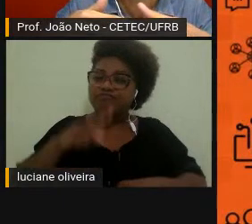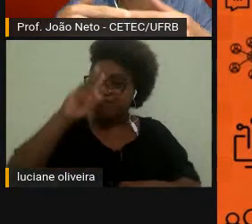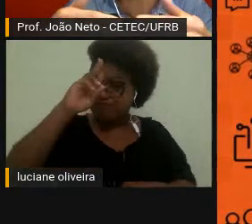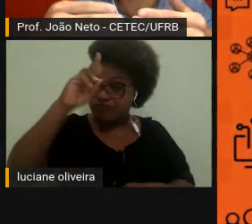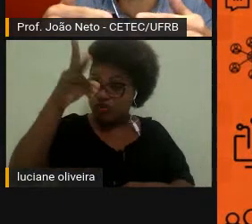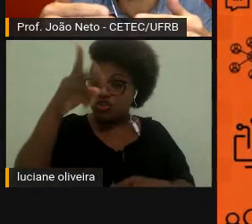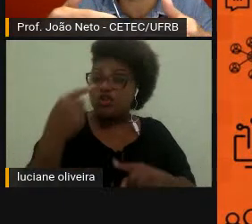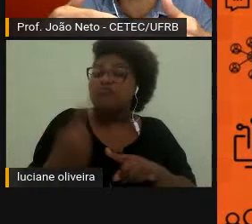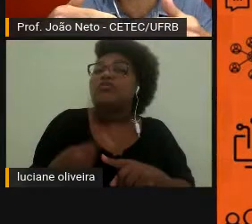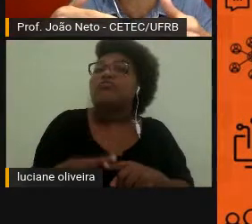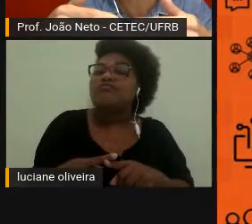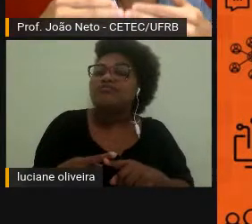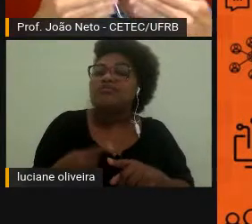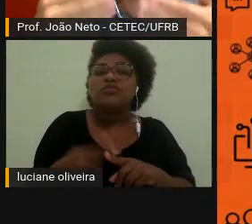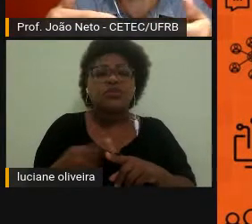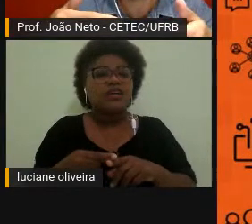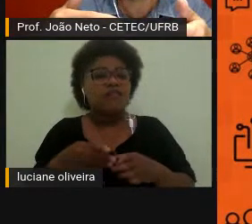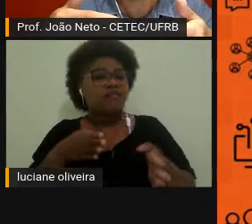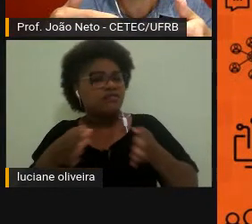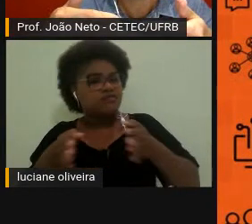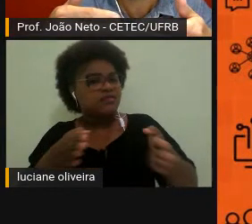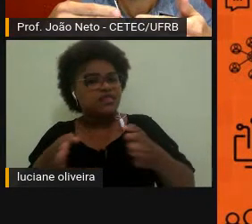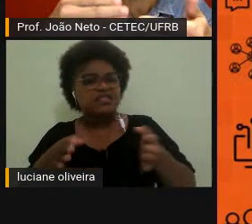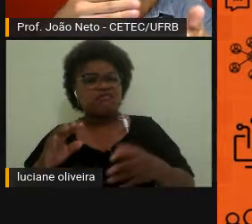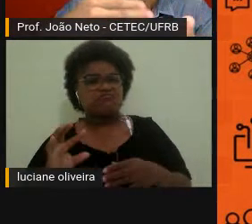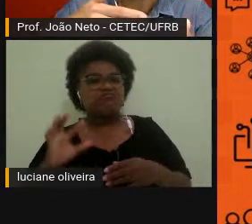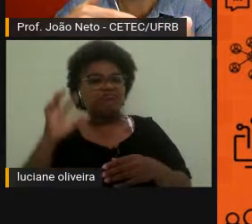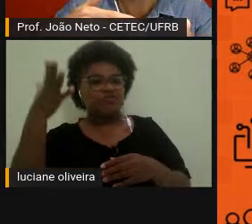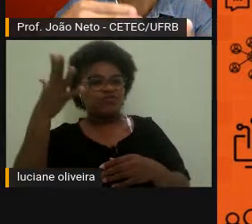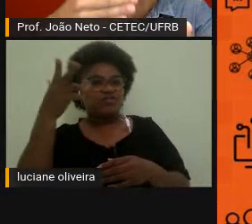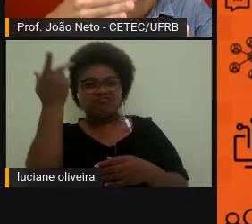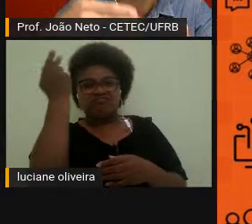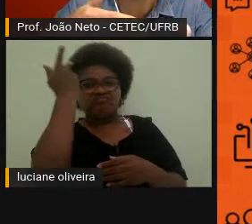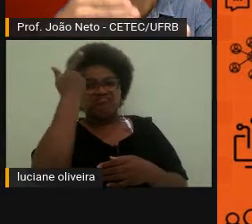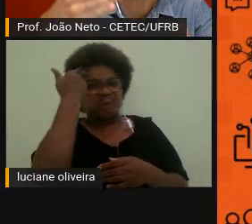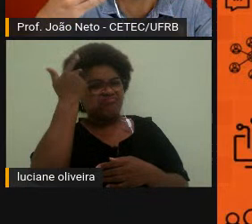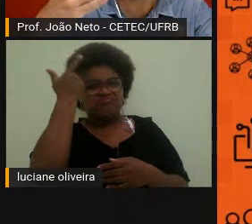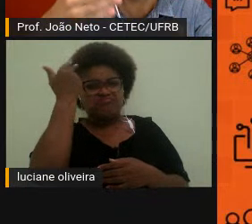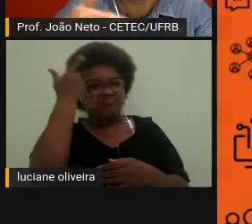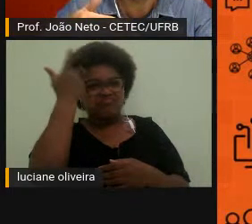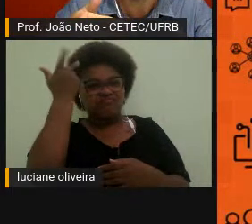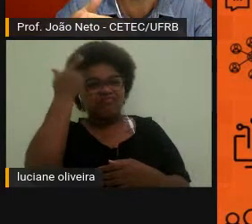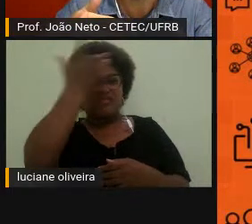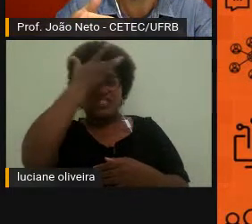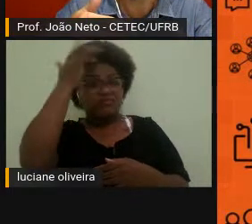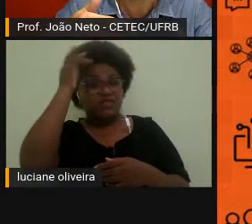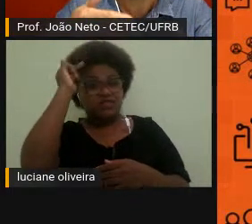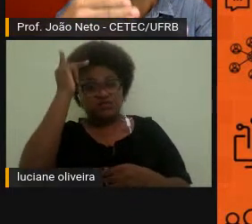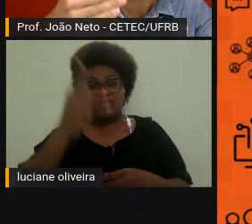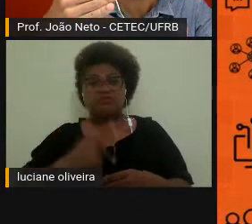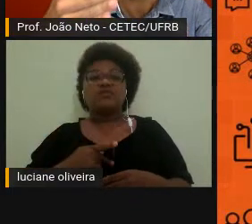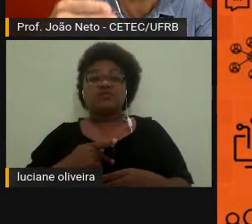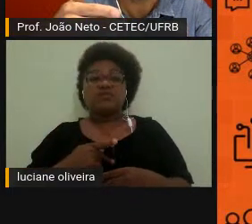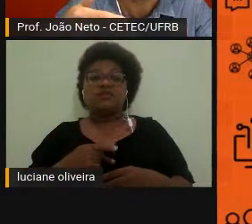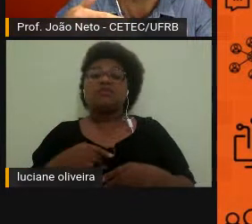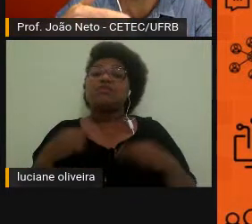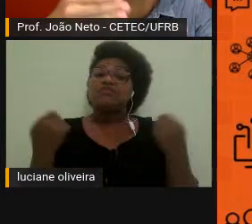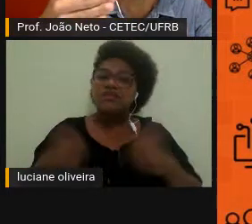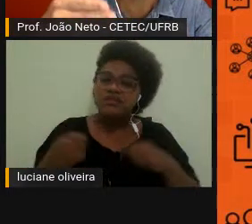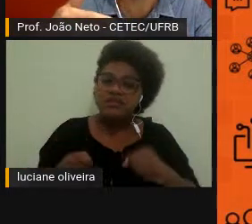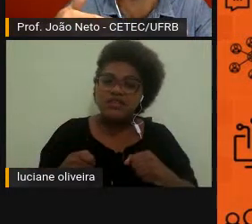não surge naturalmente nas pessoas precisamos que o governo e prefira as vezes